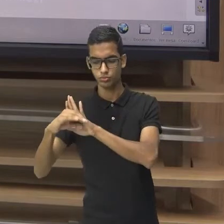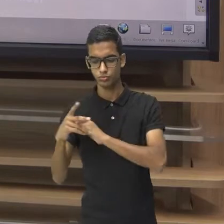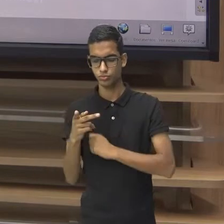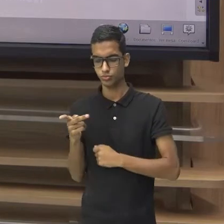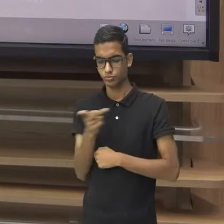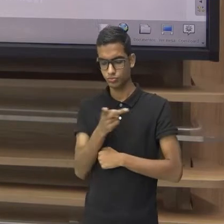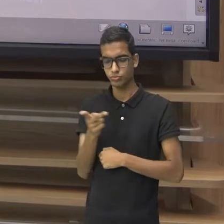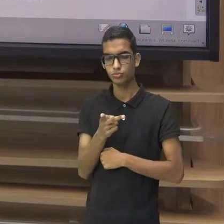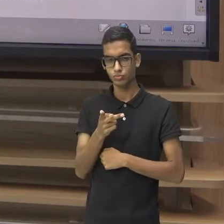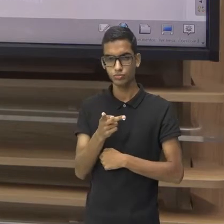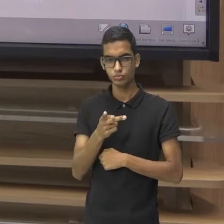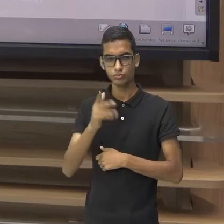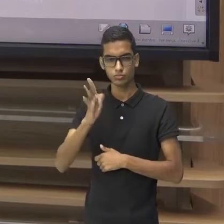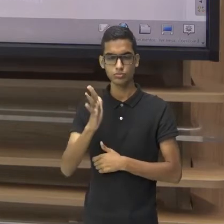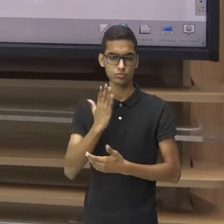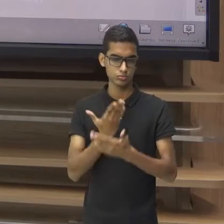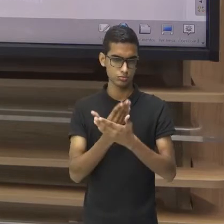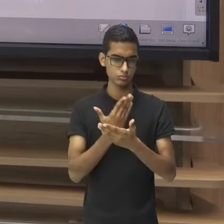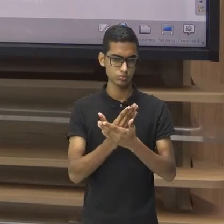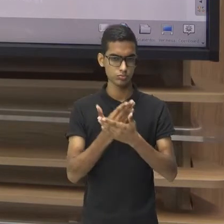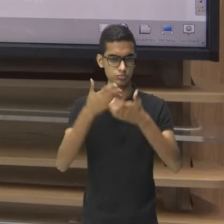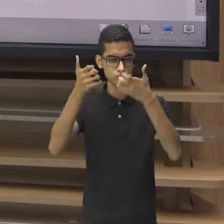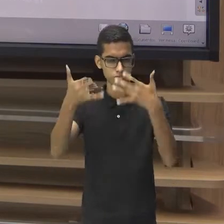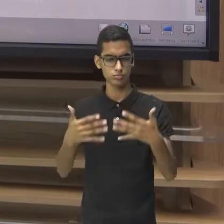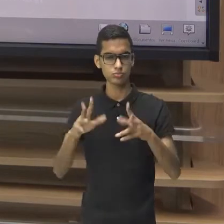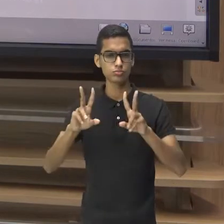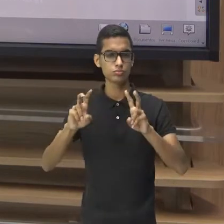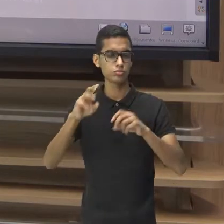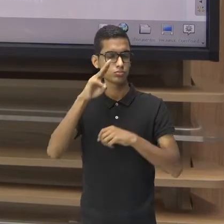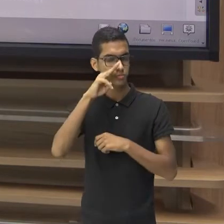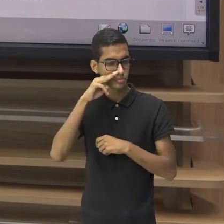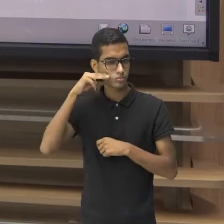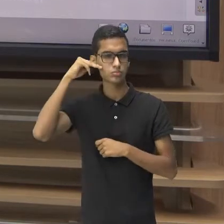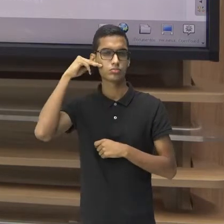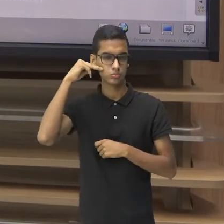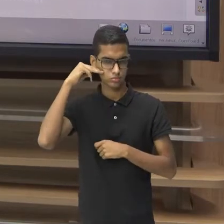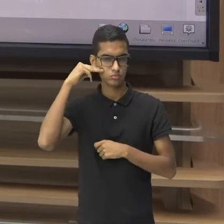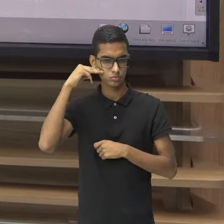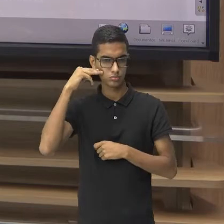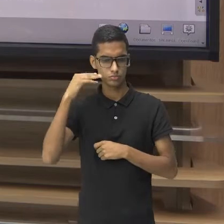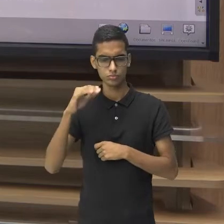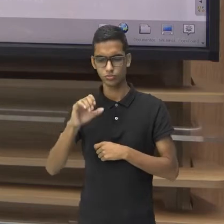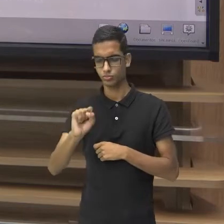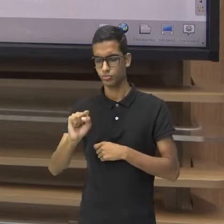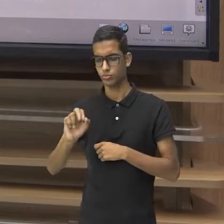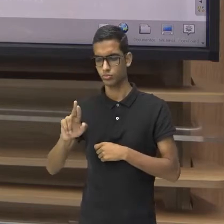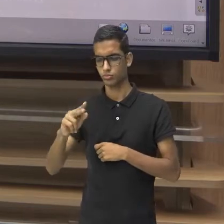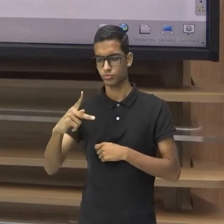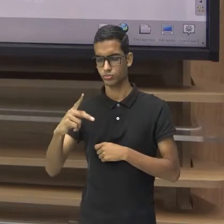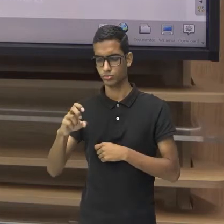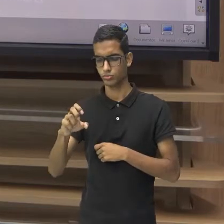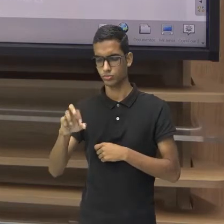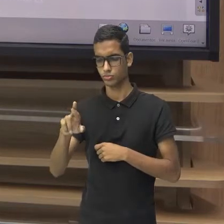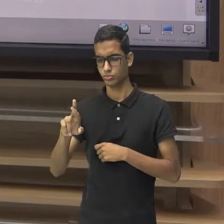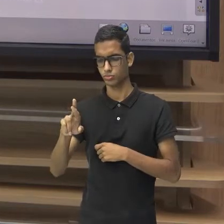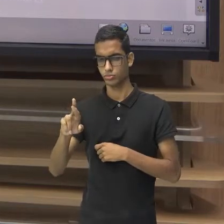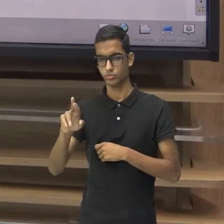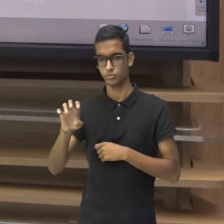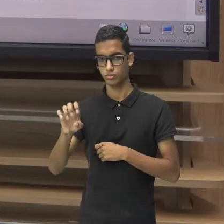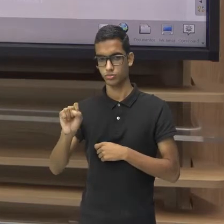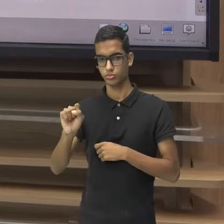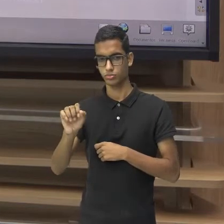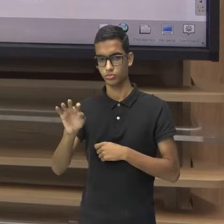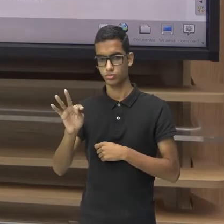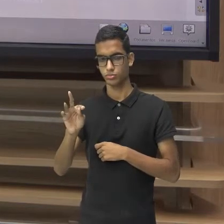nós falamos de Karl Marx. A superestrutura é a base da sociedade,